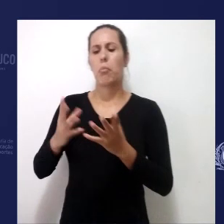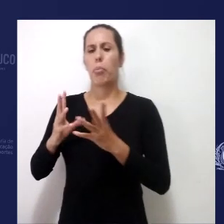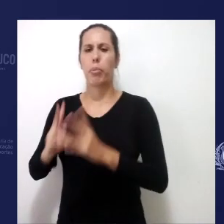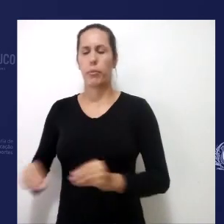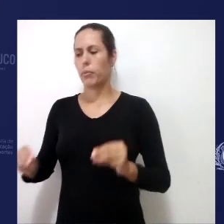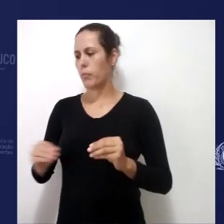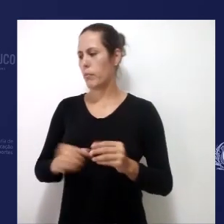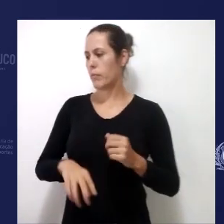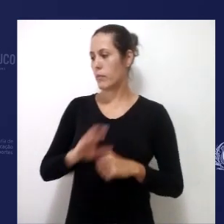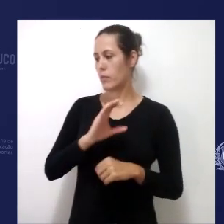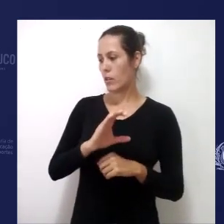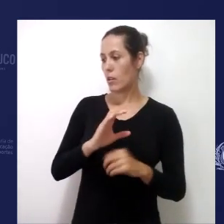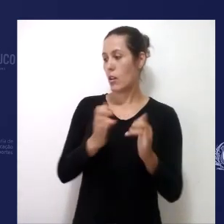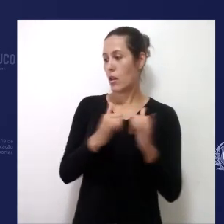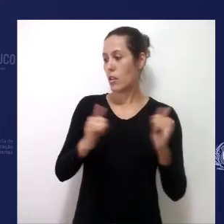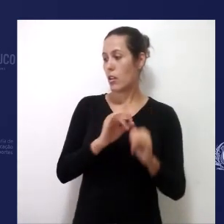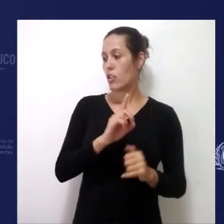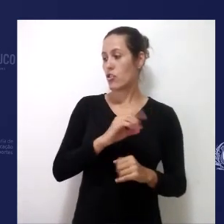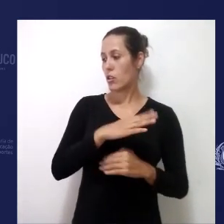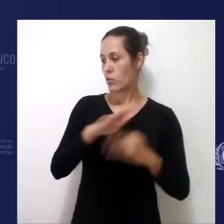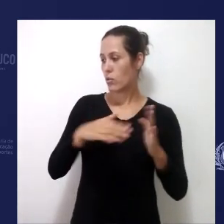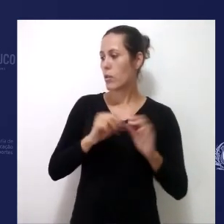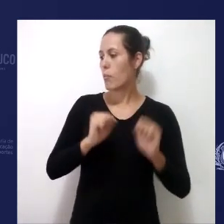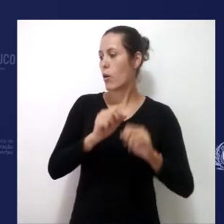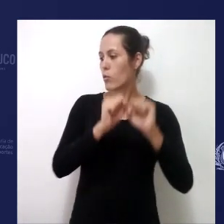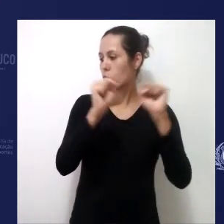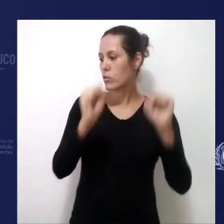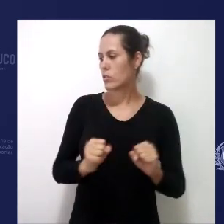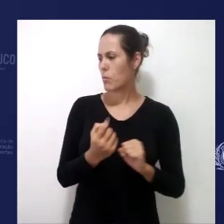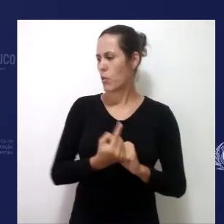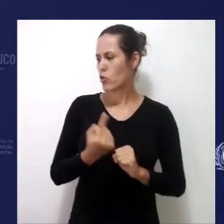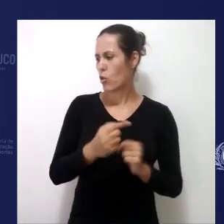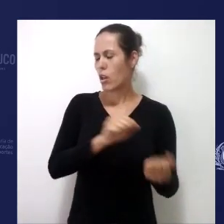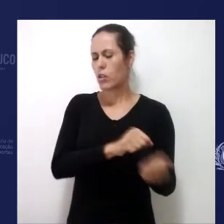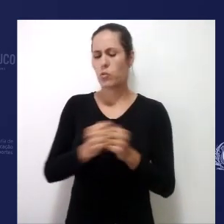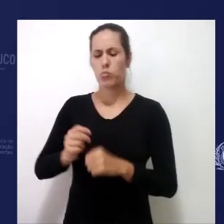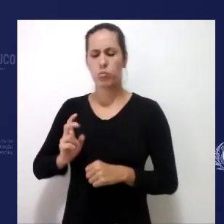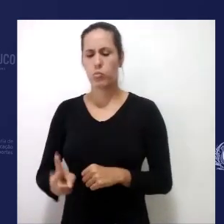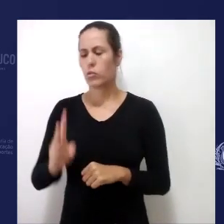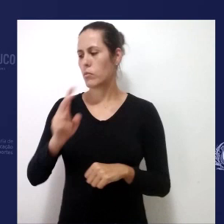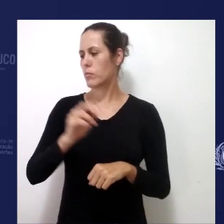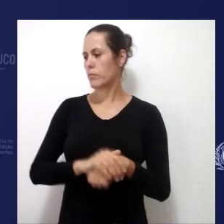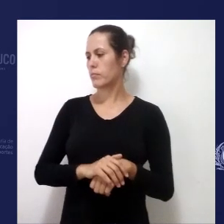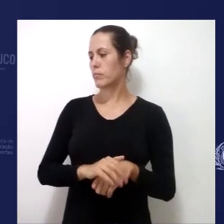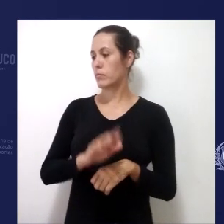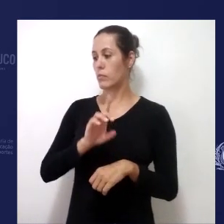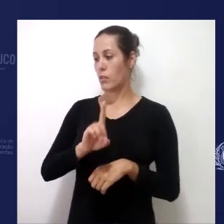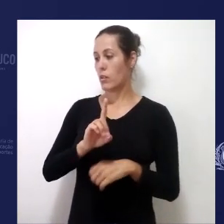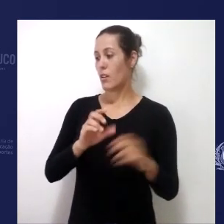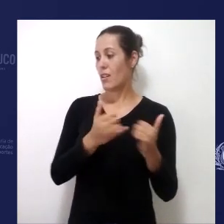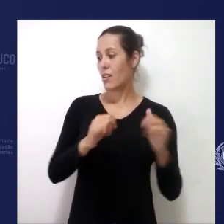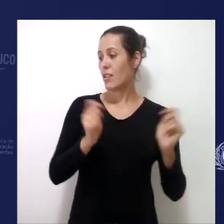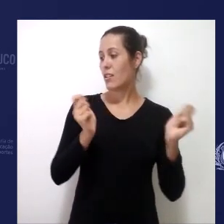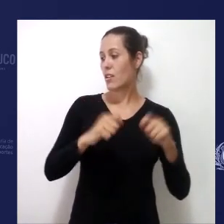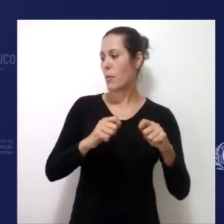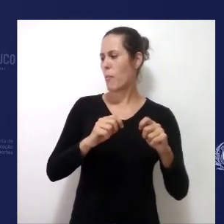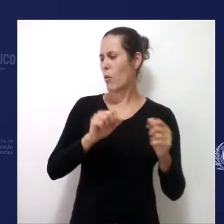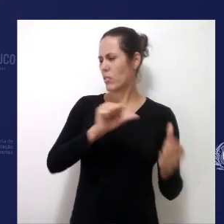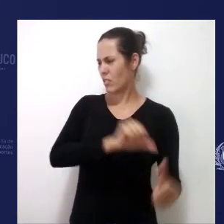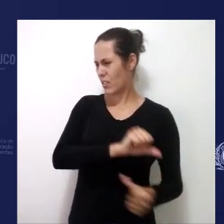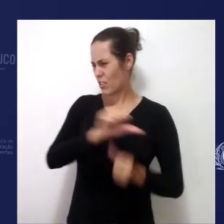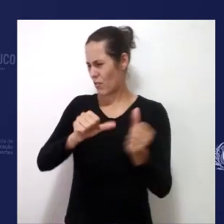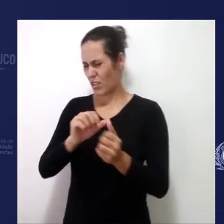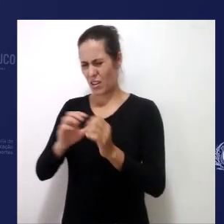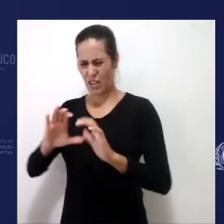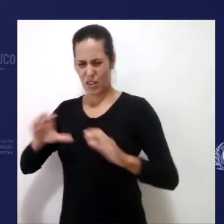é constante. Letra D, que a energia jamais pode ser transferida de um corpo para o outro.